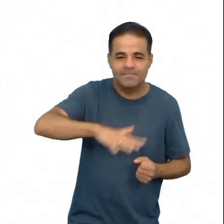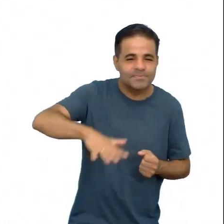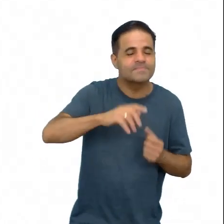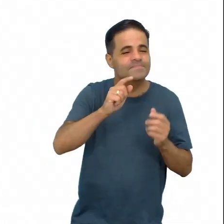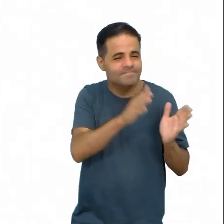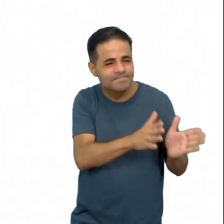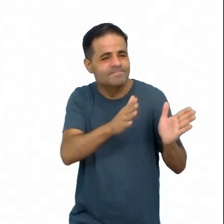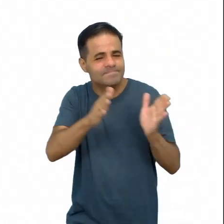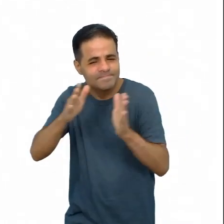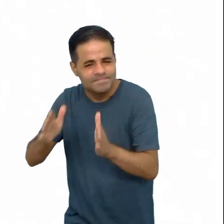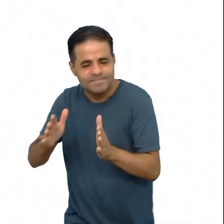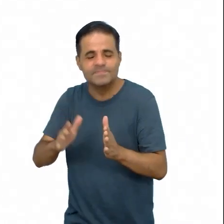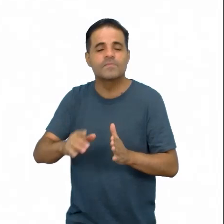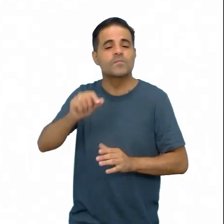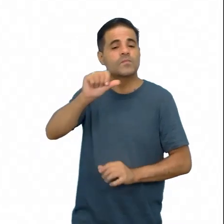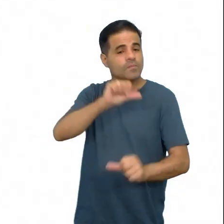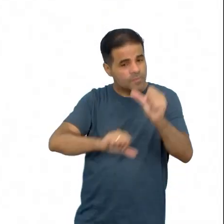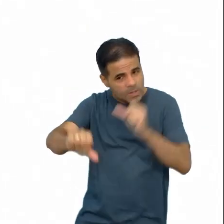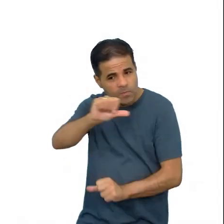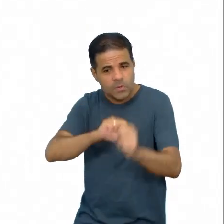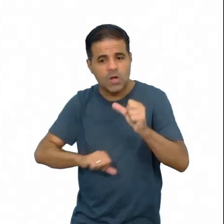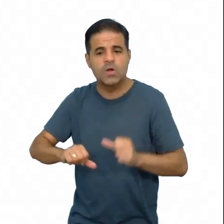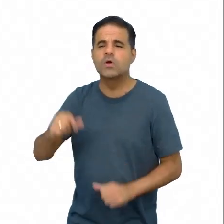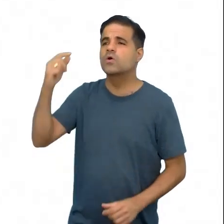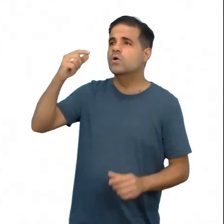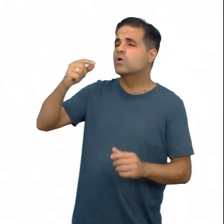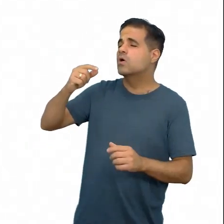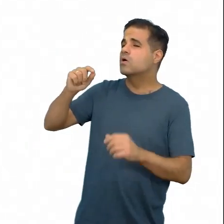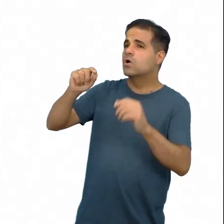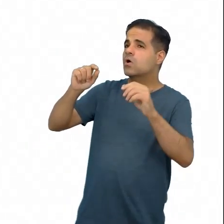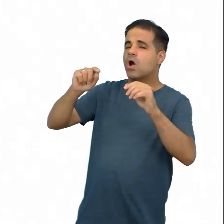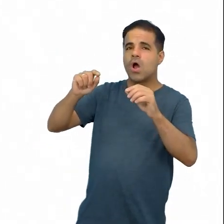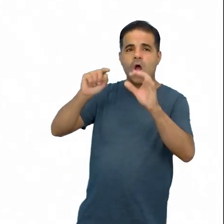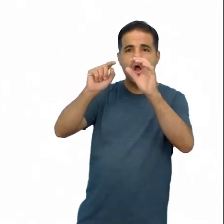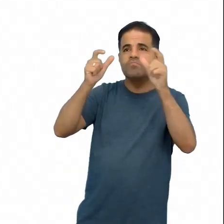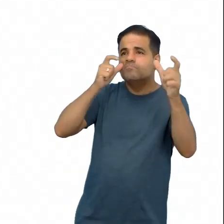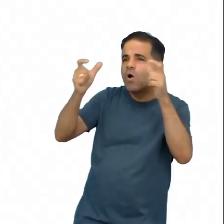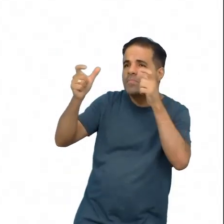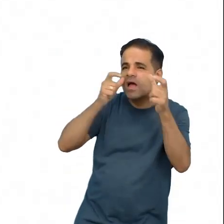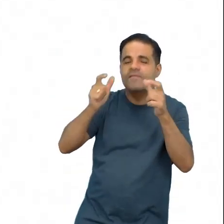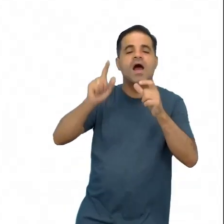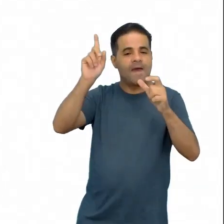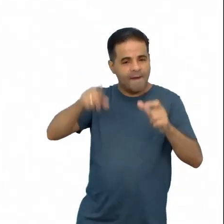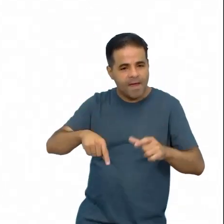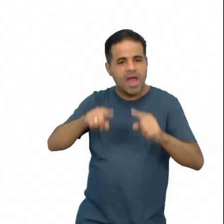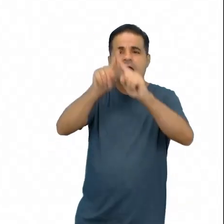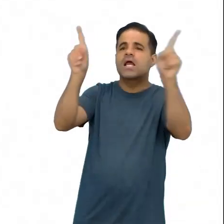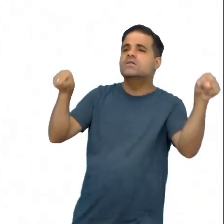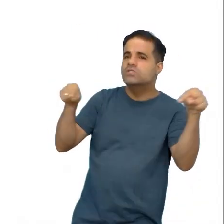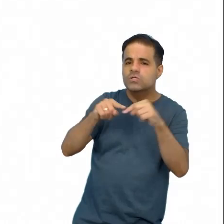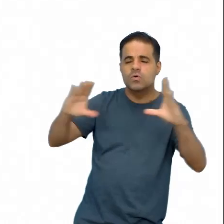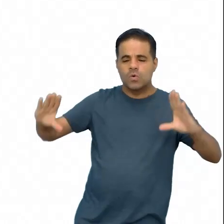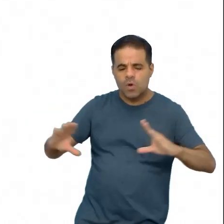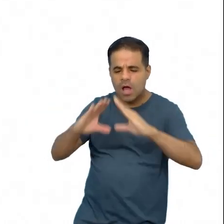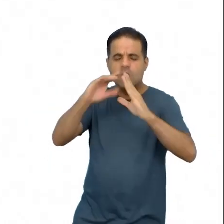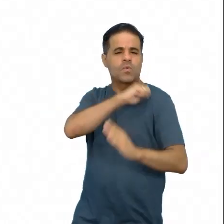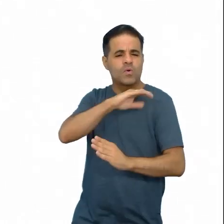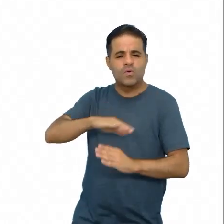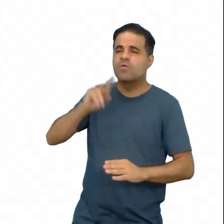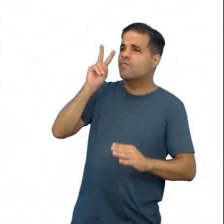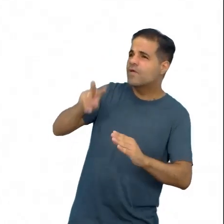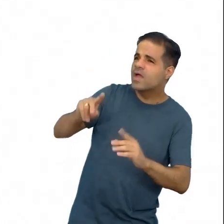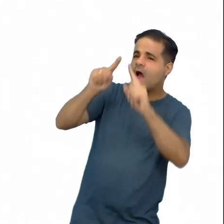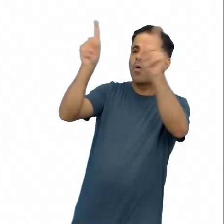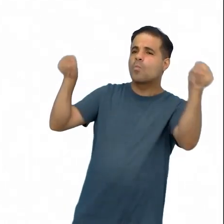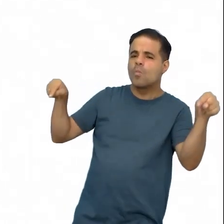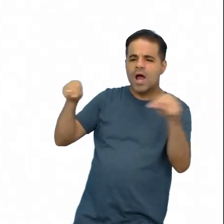atenção pelo colorido, né? Nós vemos junções de figuras aí, se a gente observar. Que figuras são essas? Aí o aluno pode ver, são